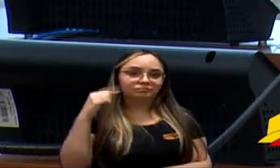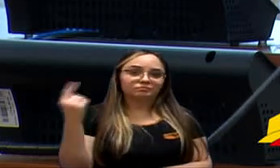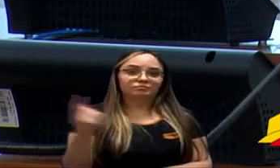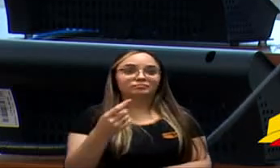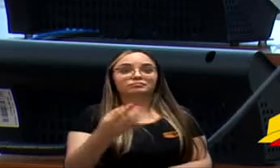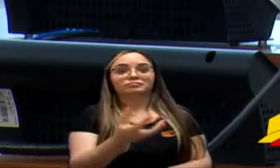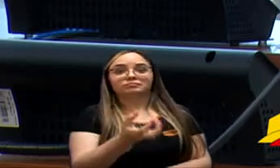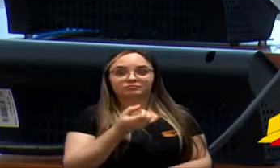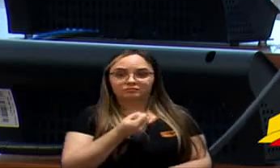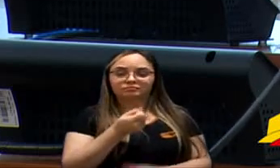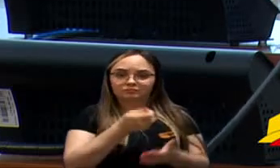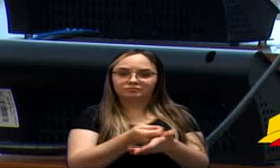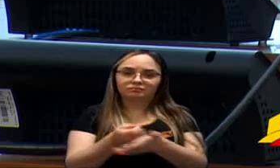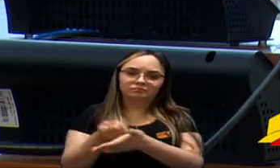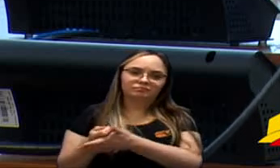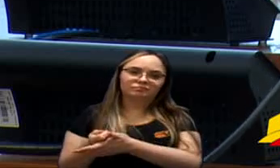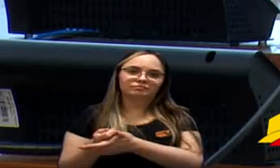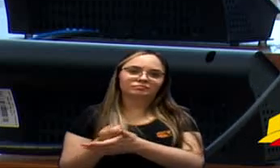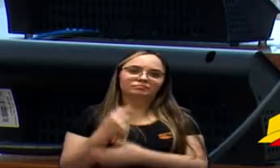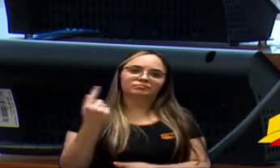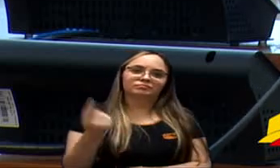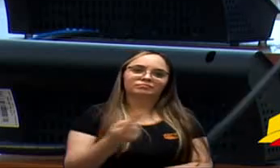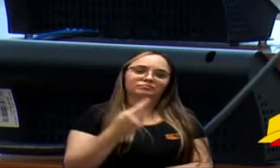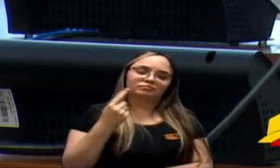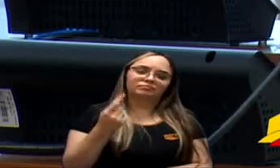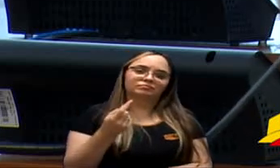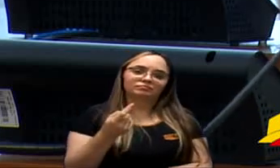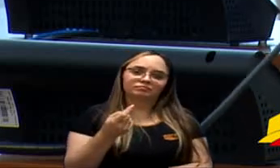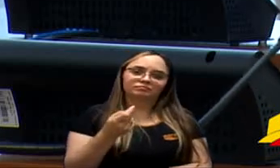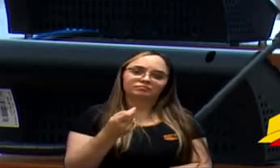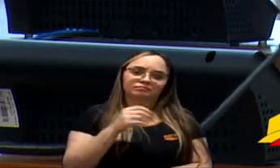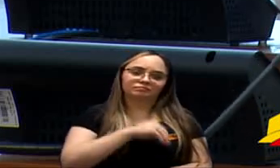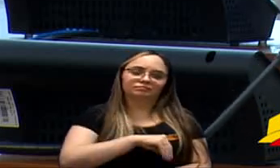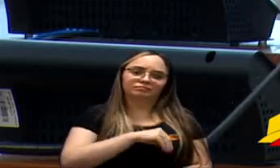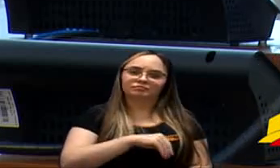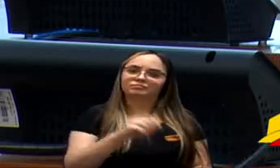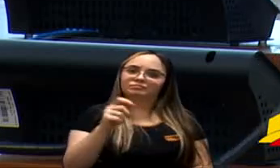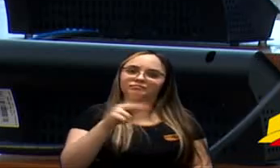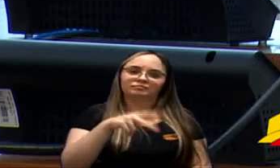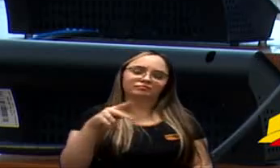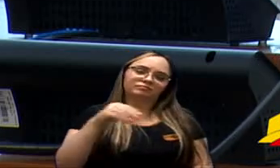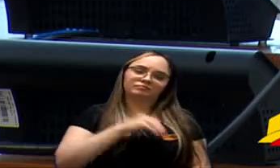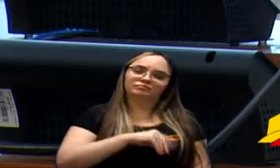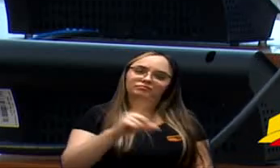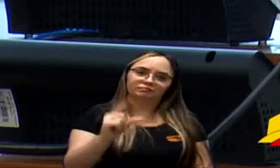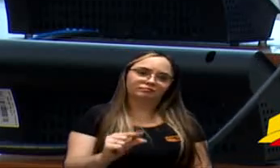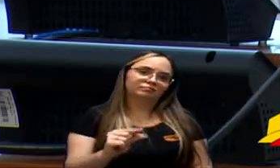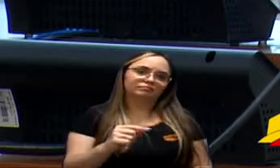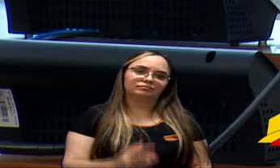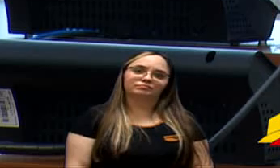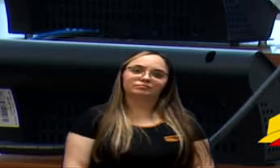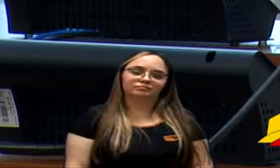recebem para professores darem aula para alunos do município, que, evidentemente, não pode ser igual